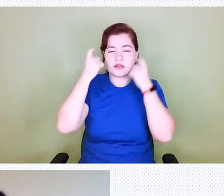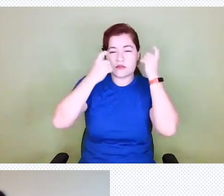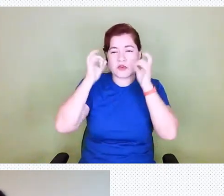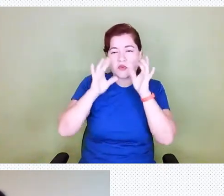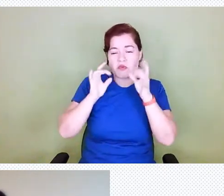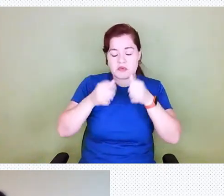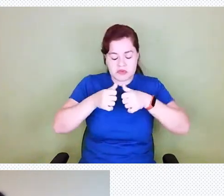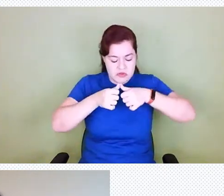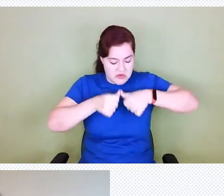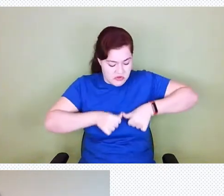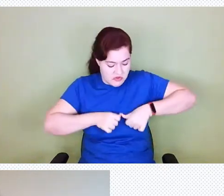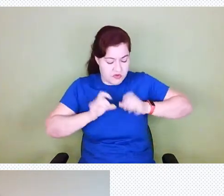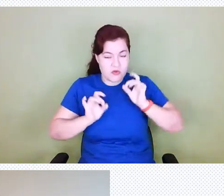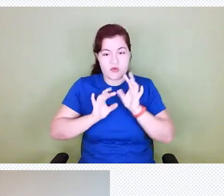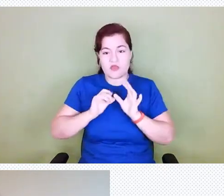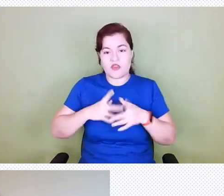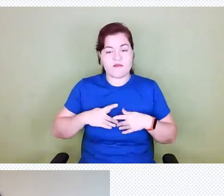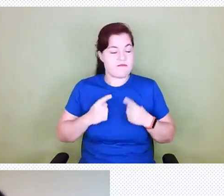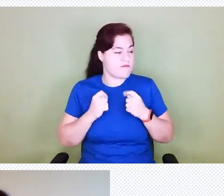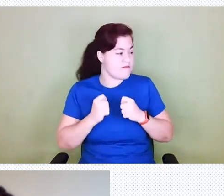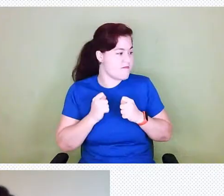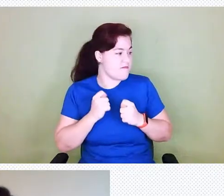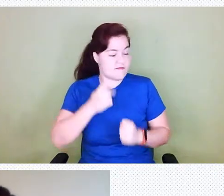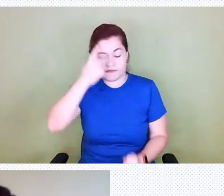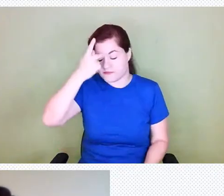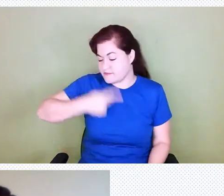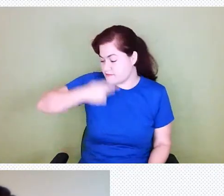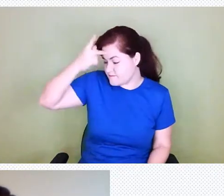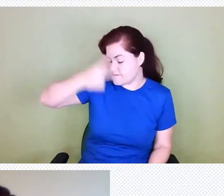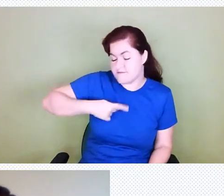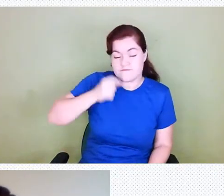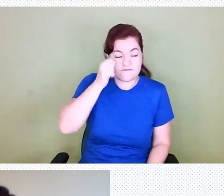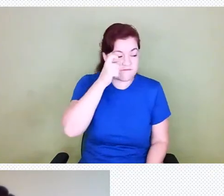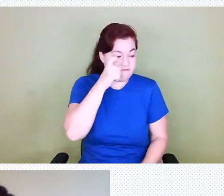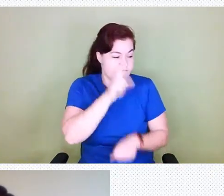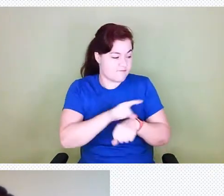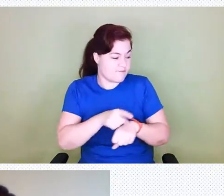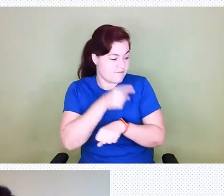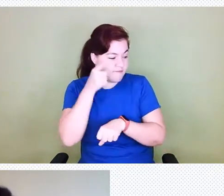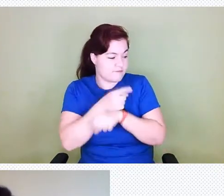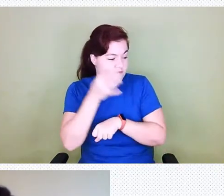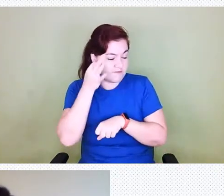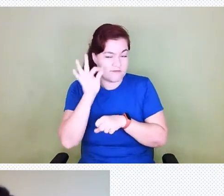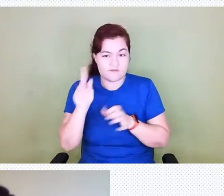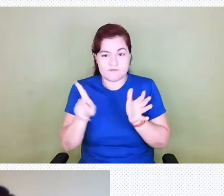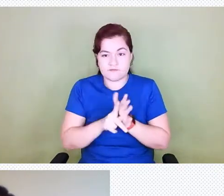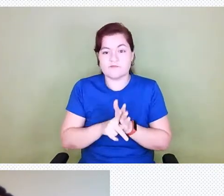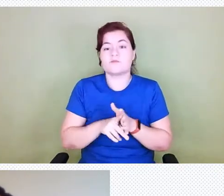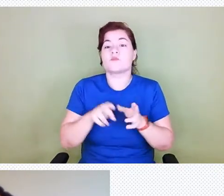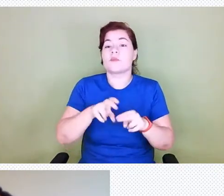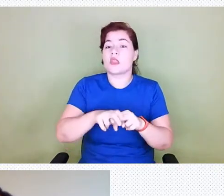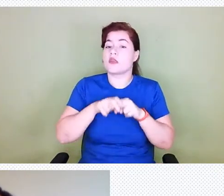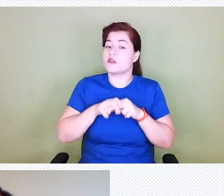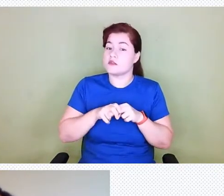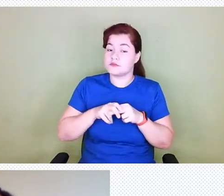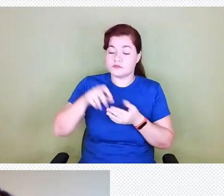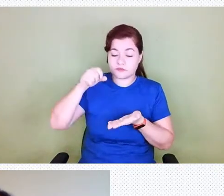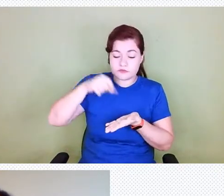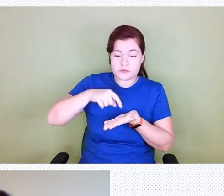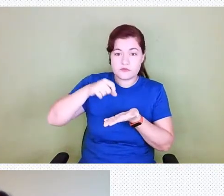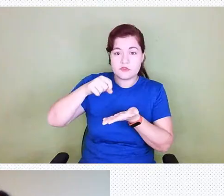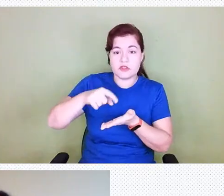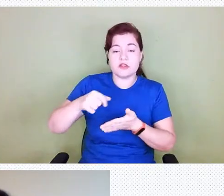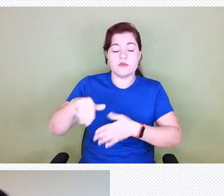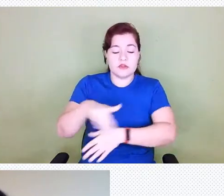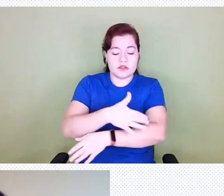à avareza, ao egoísmo, aos interesses imediatistas. Por isso que as sementes ficam à